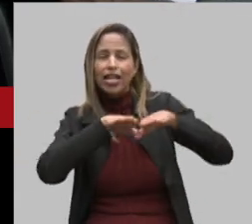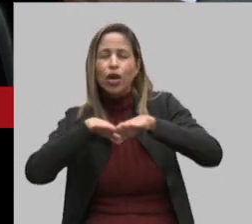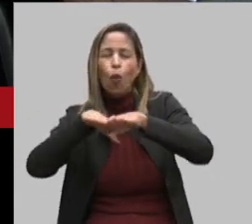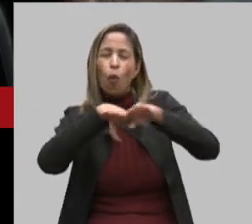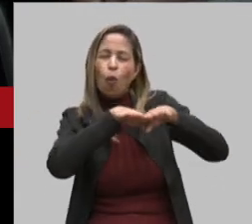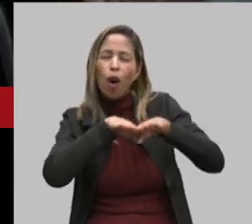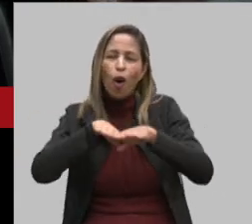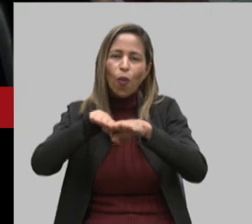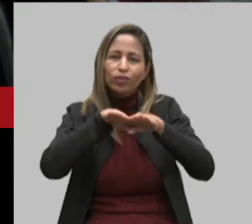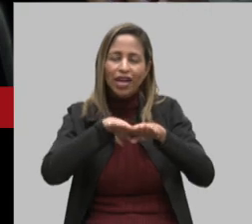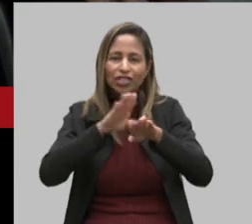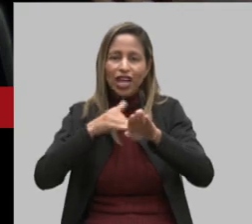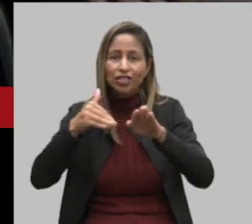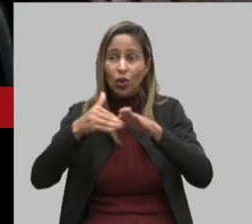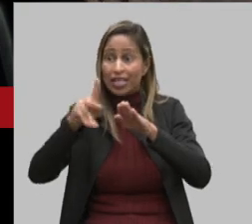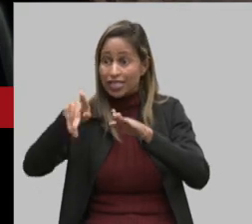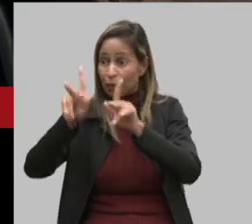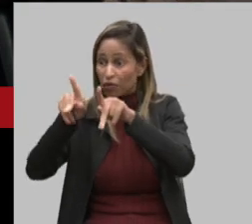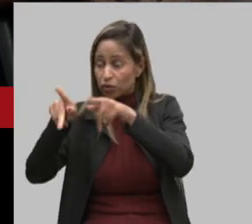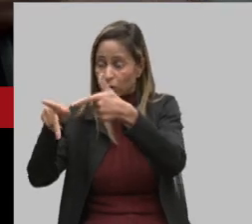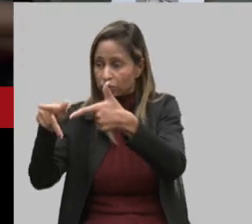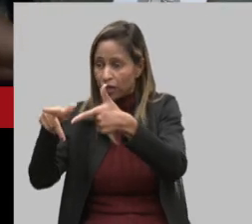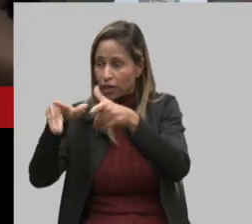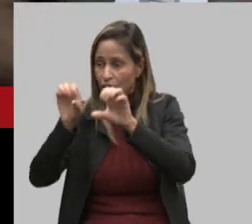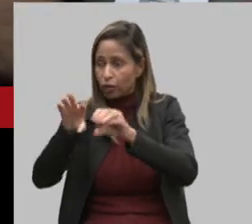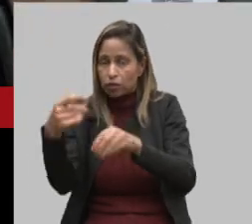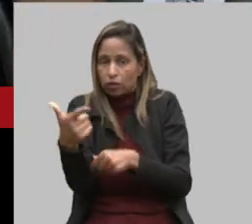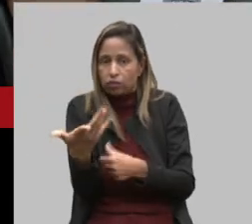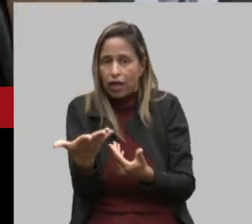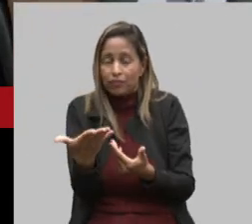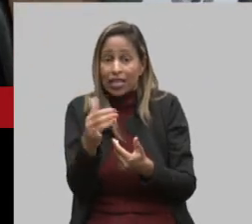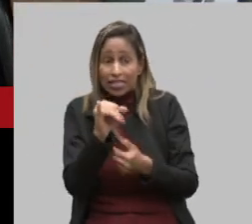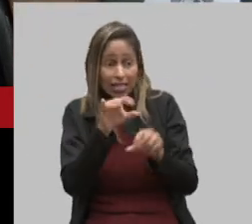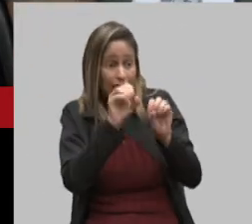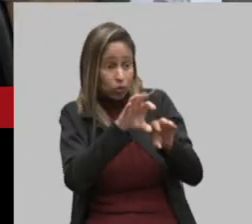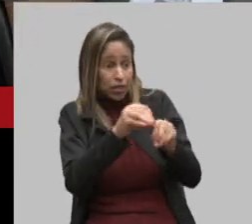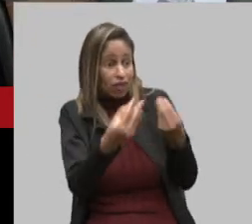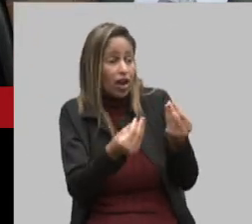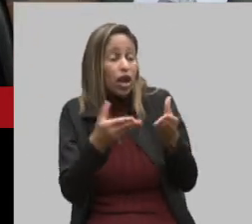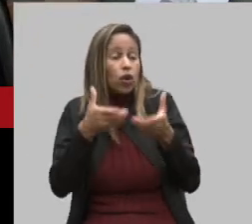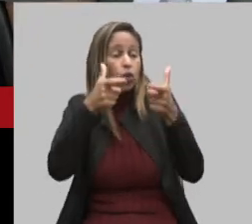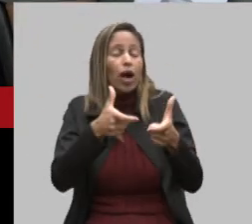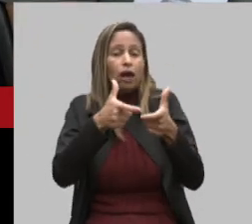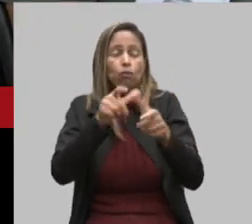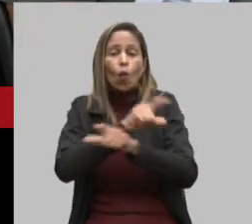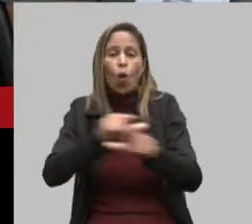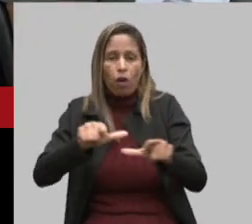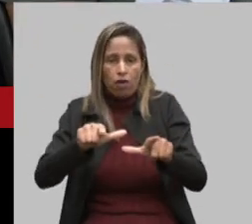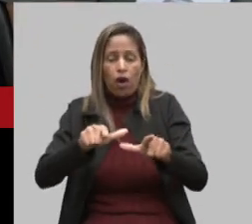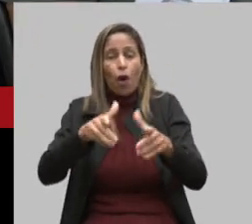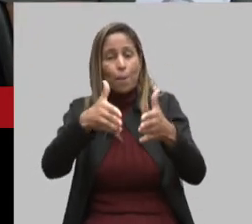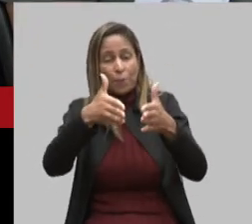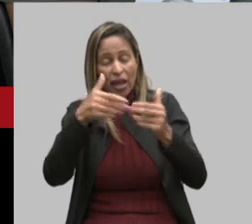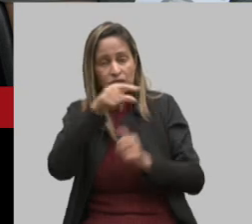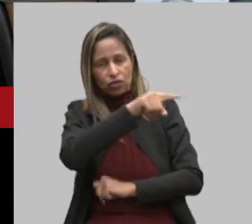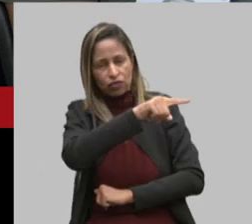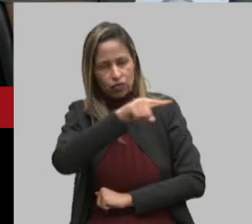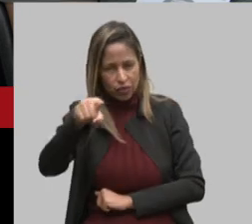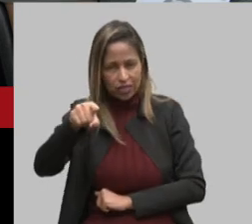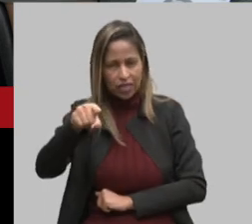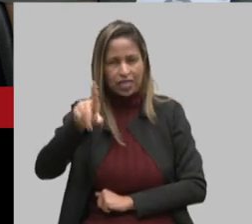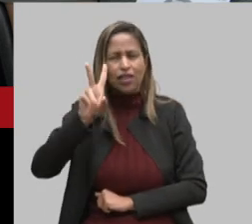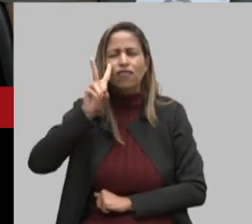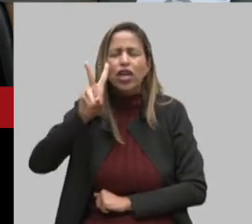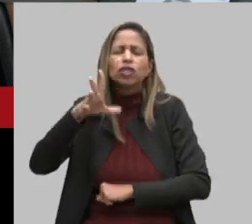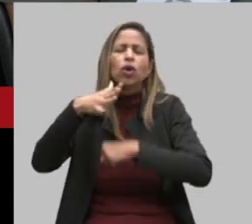e sem pessoa não há educação e sem educação a gente não vai chegar a lugar nenhum por isso eu peço que vocês vejam com